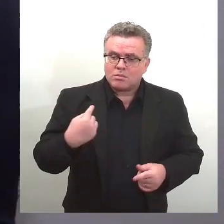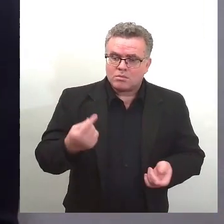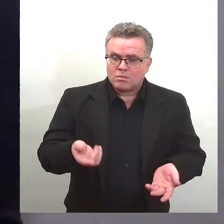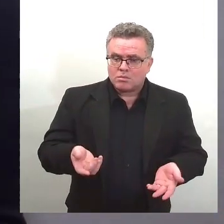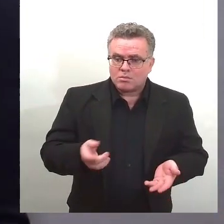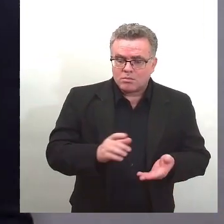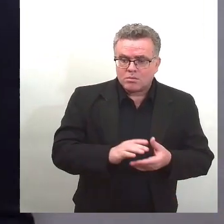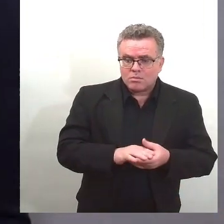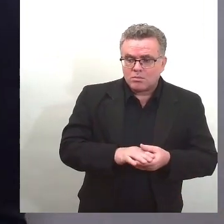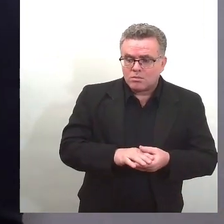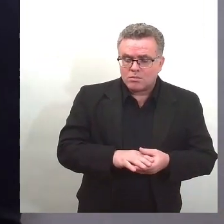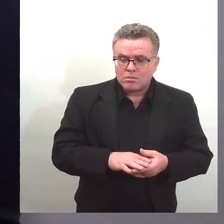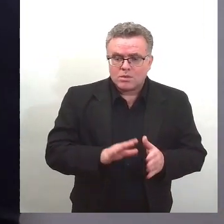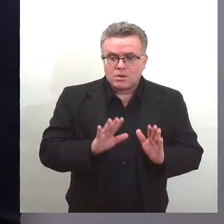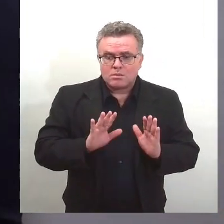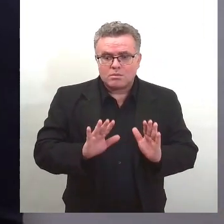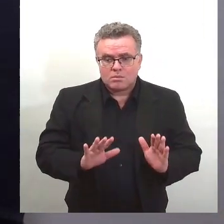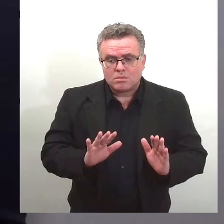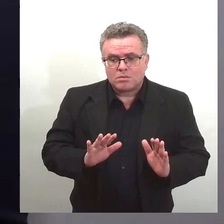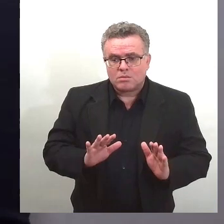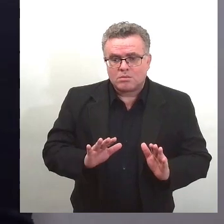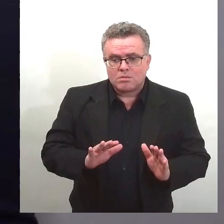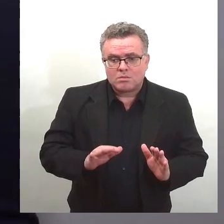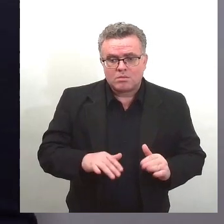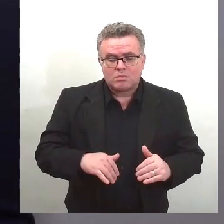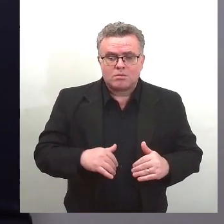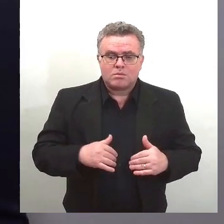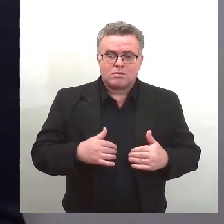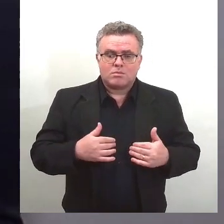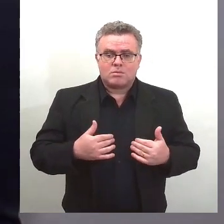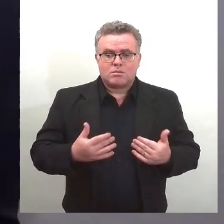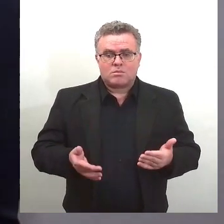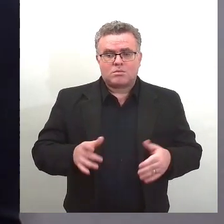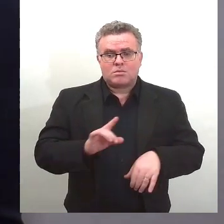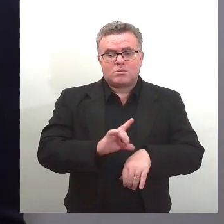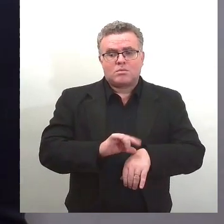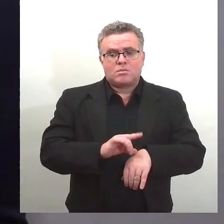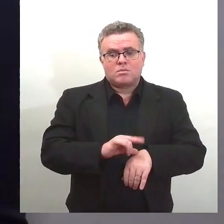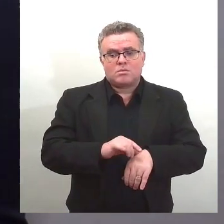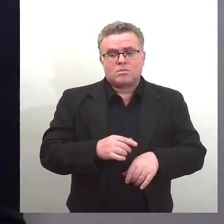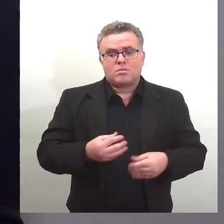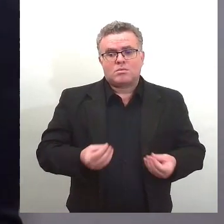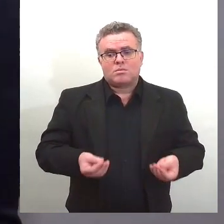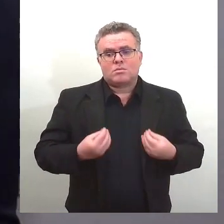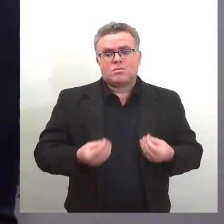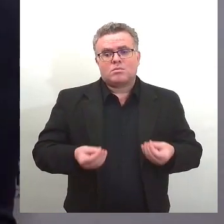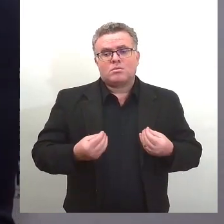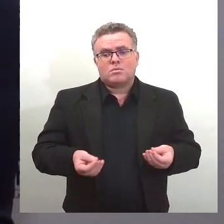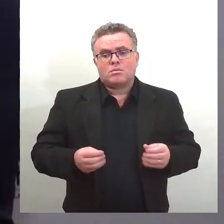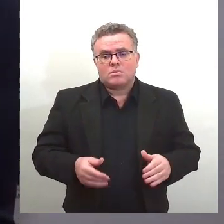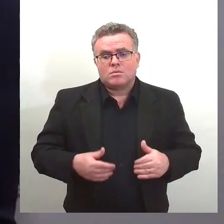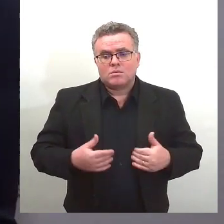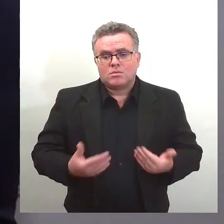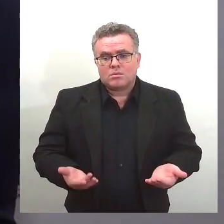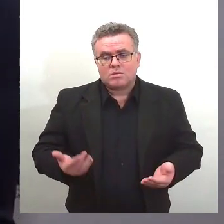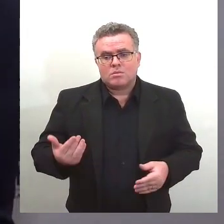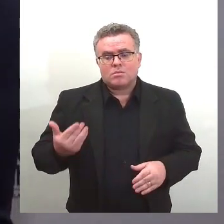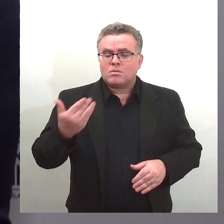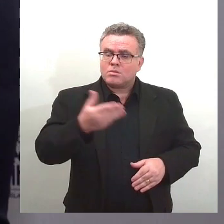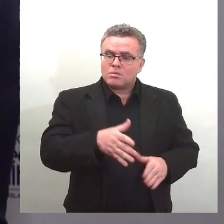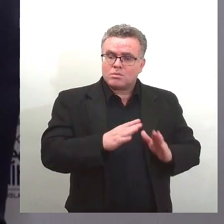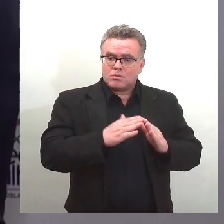que nessas localidades, os horários das linhas de ônibus que operacionalizam nessa